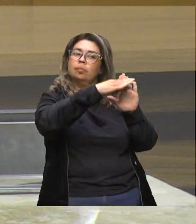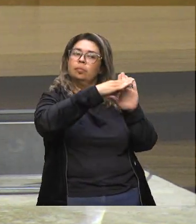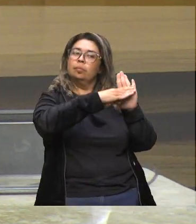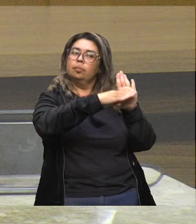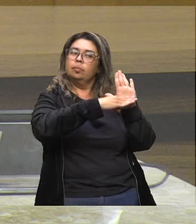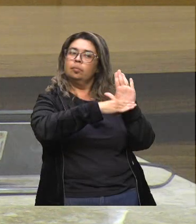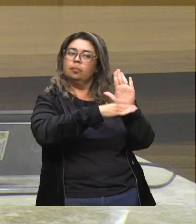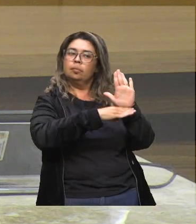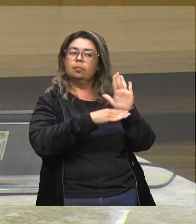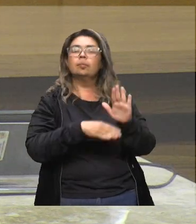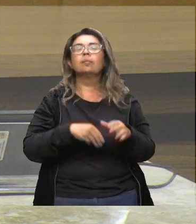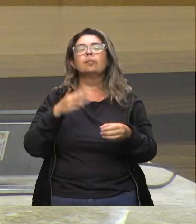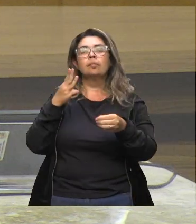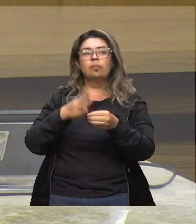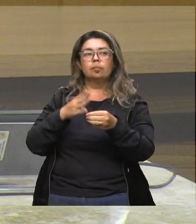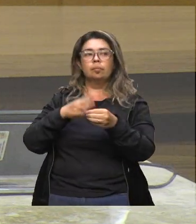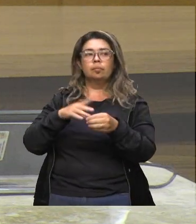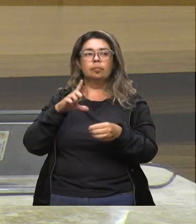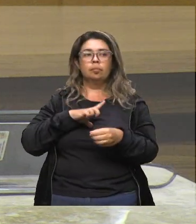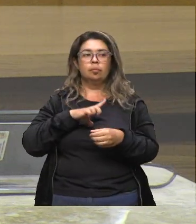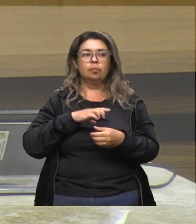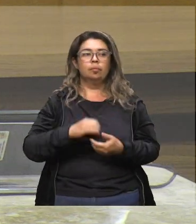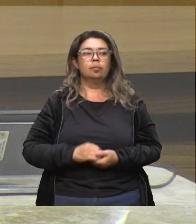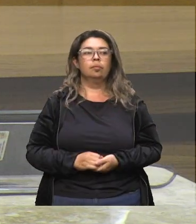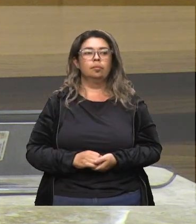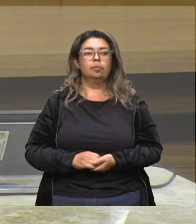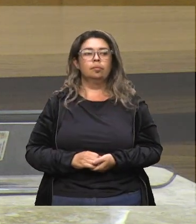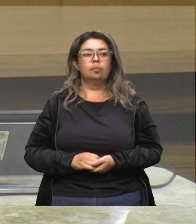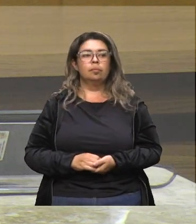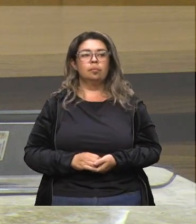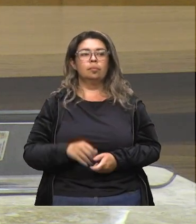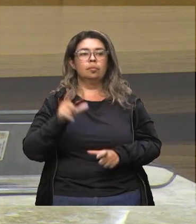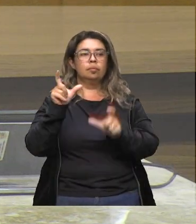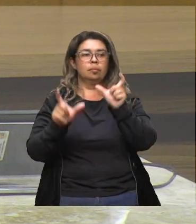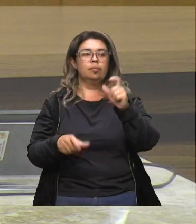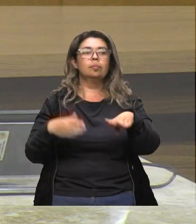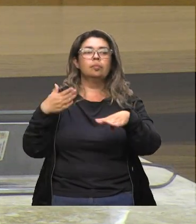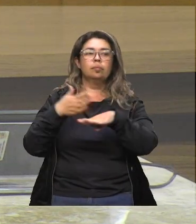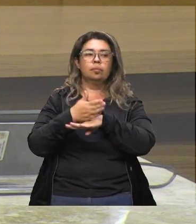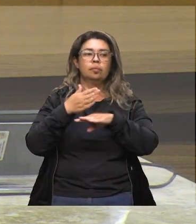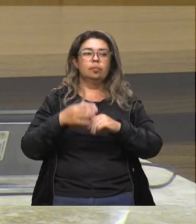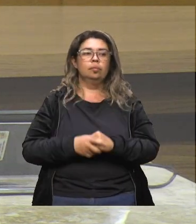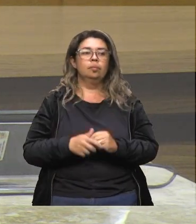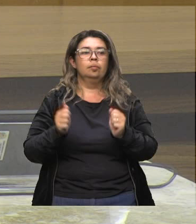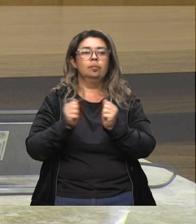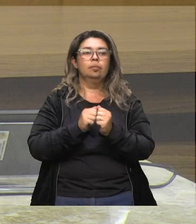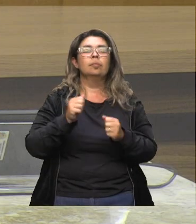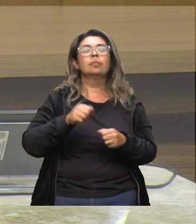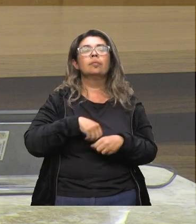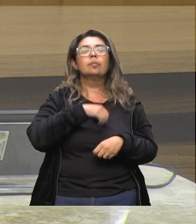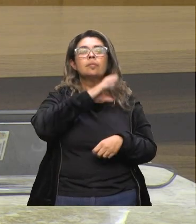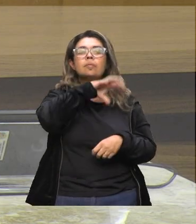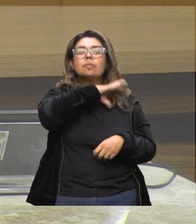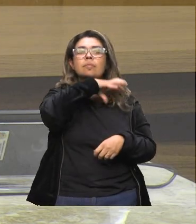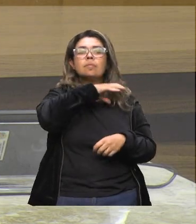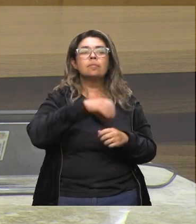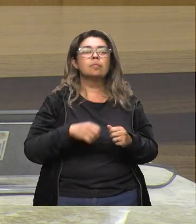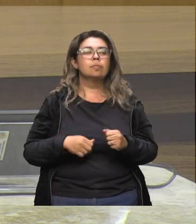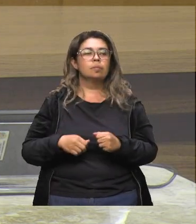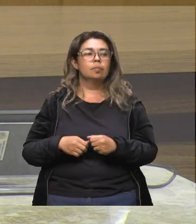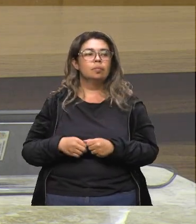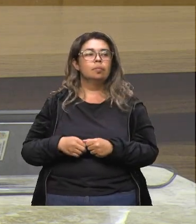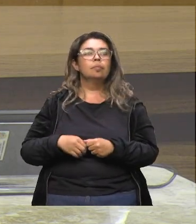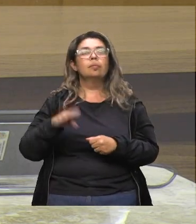possa atender, para poder as pessoas entrarem com os seus animais dentro do Parque